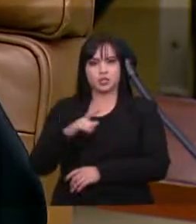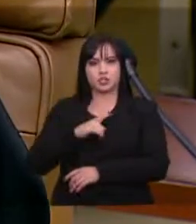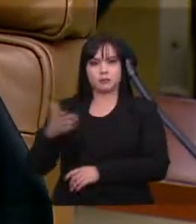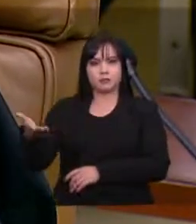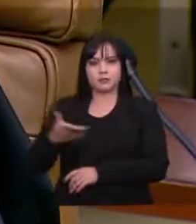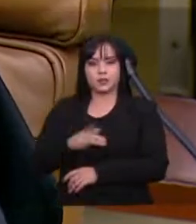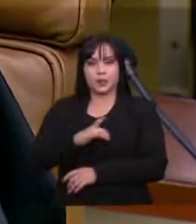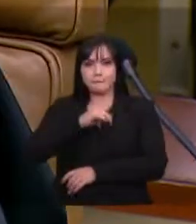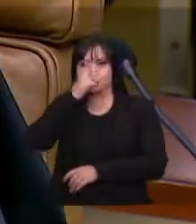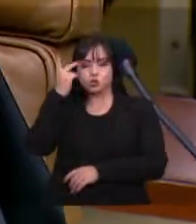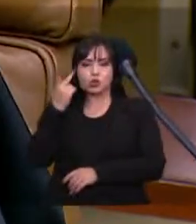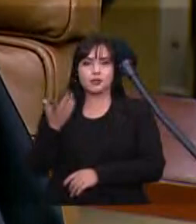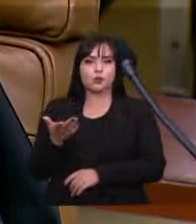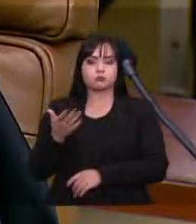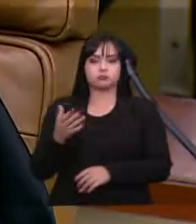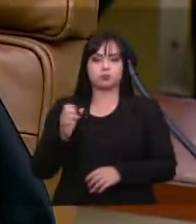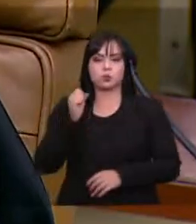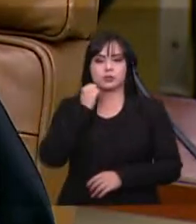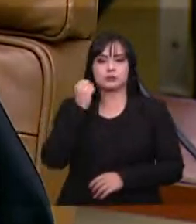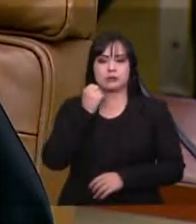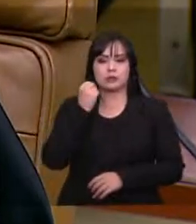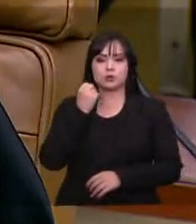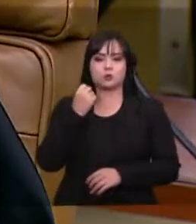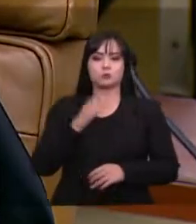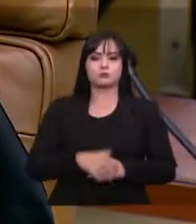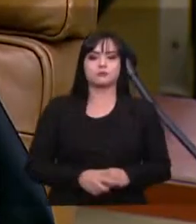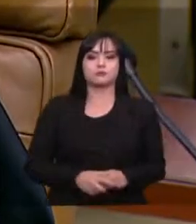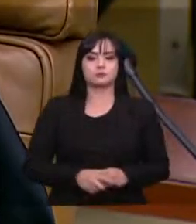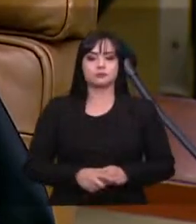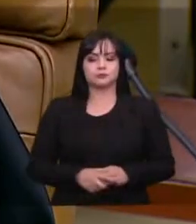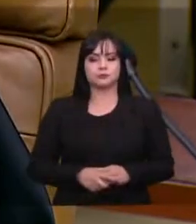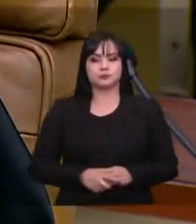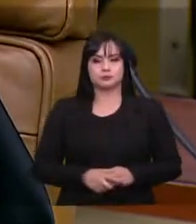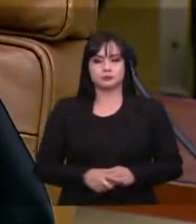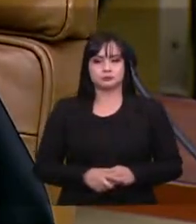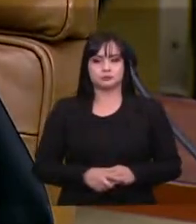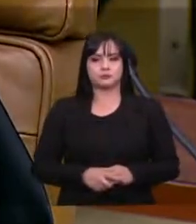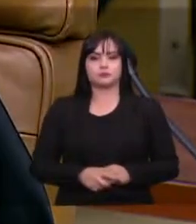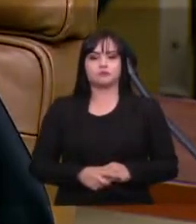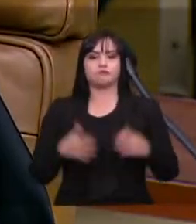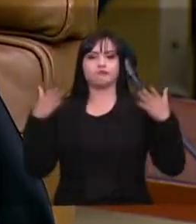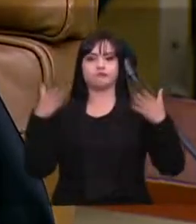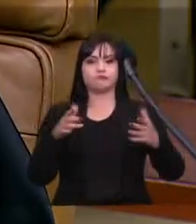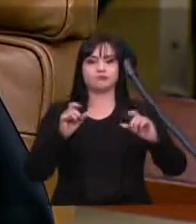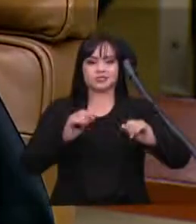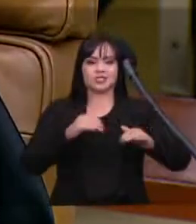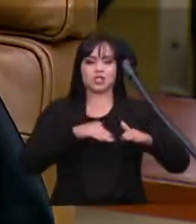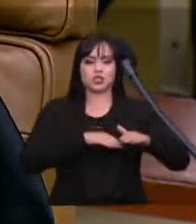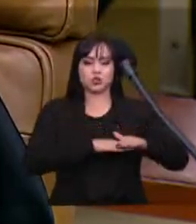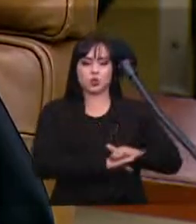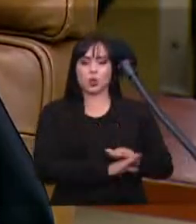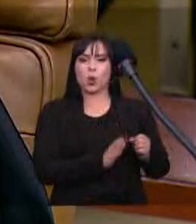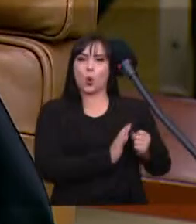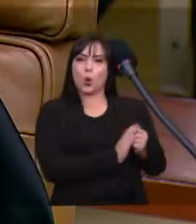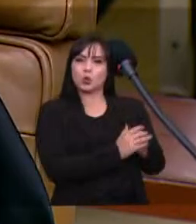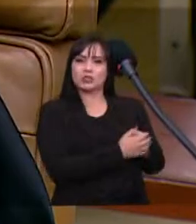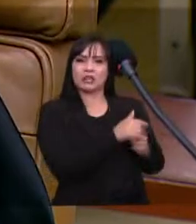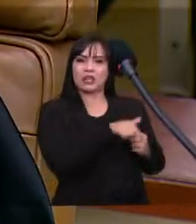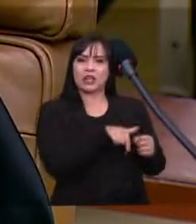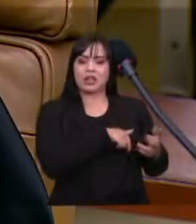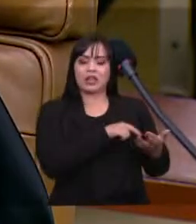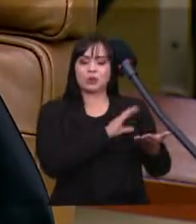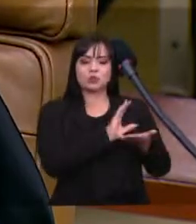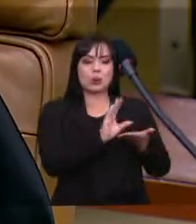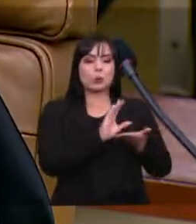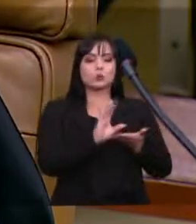ou acusado então Senador e nítida operação destinada a ocultar a origem dos recursos